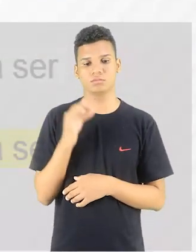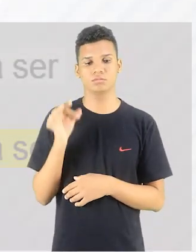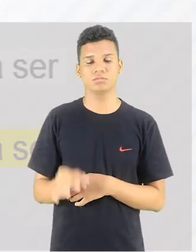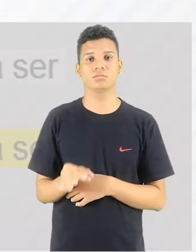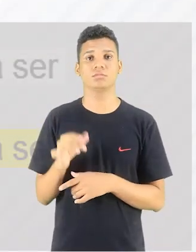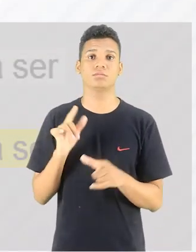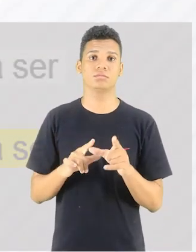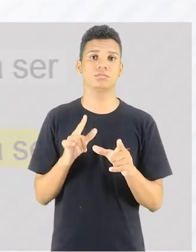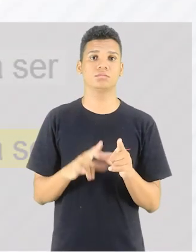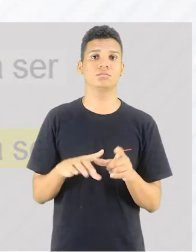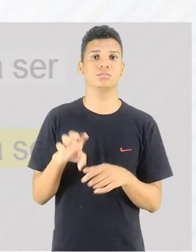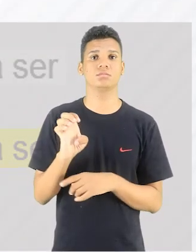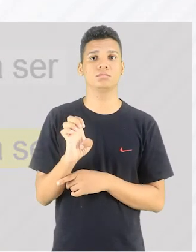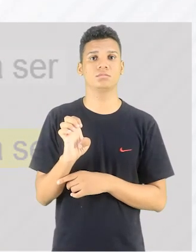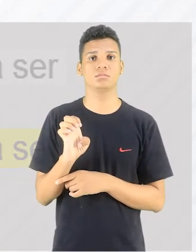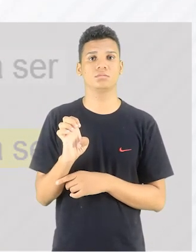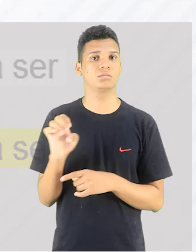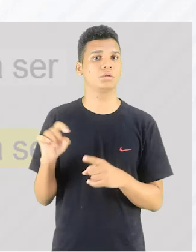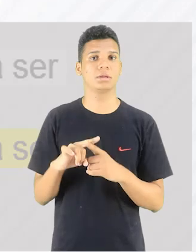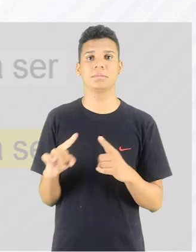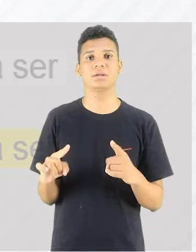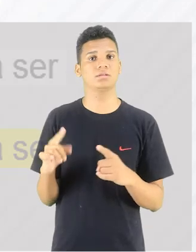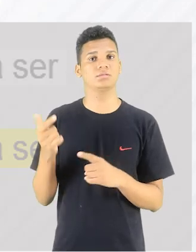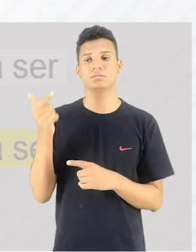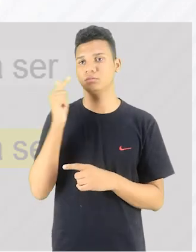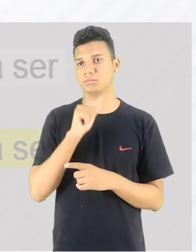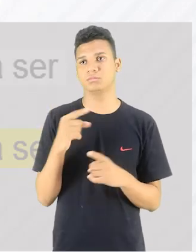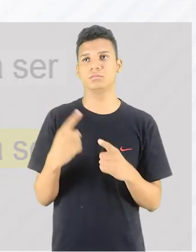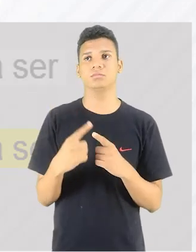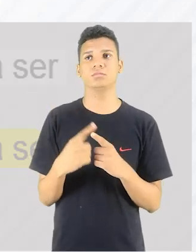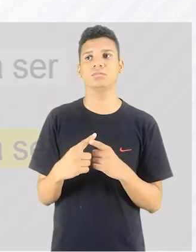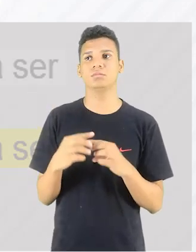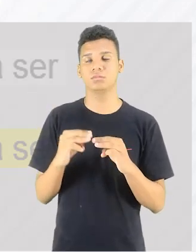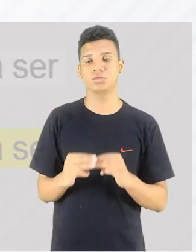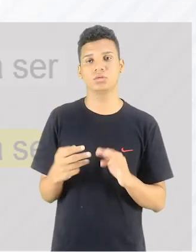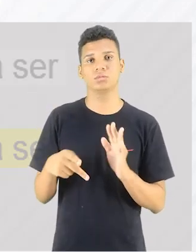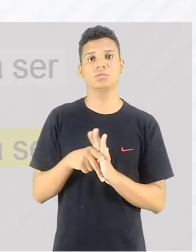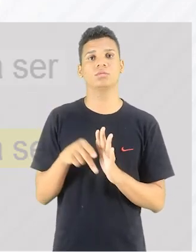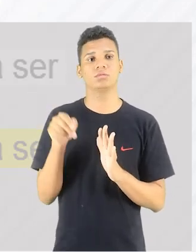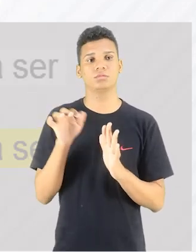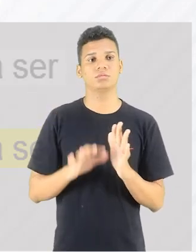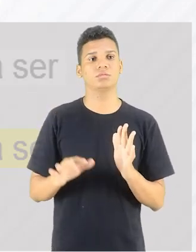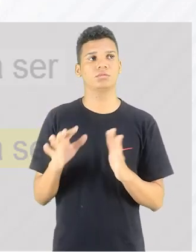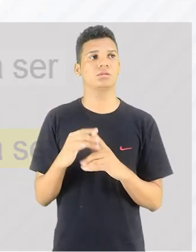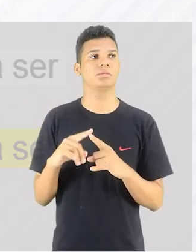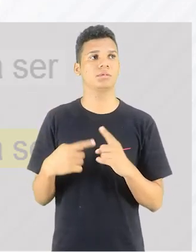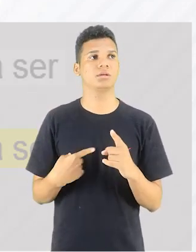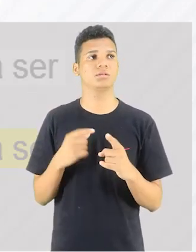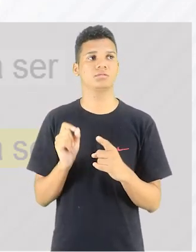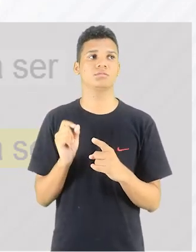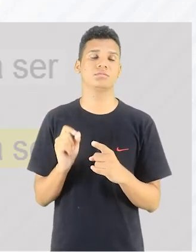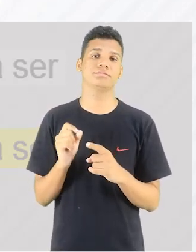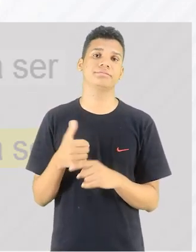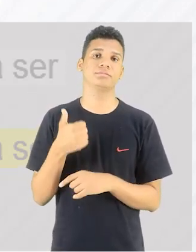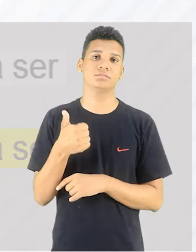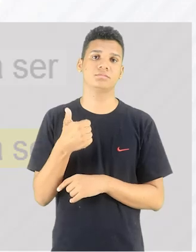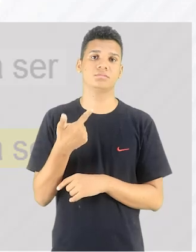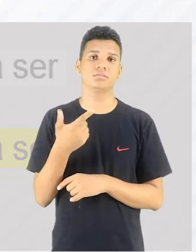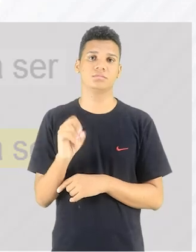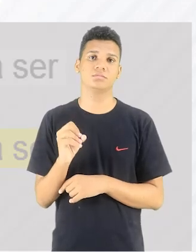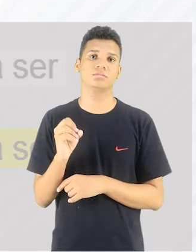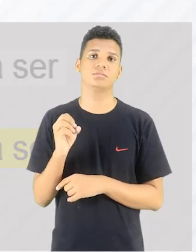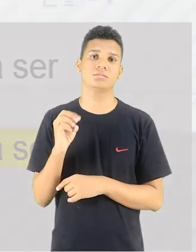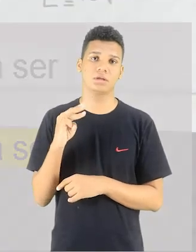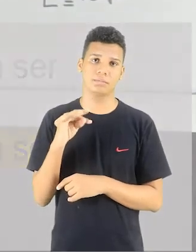letra e não será suficiente pois a área da nova região AC ser pavimentada mede 120 M